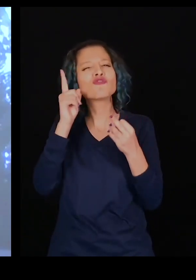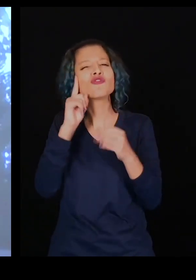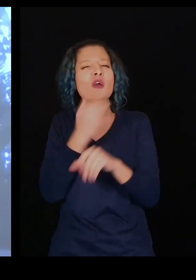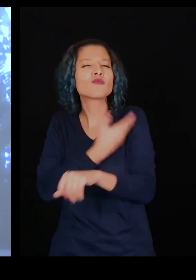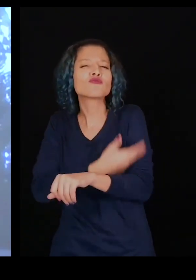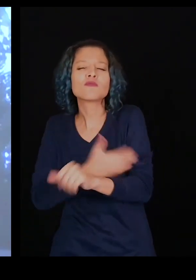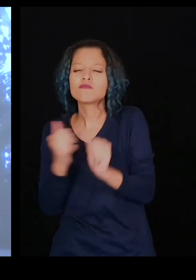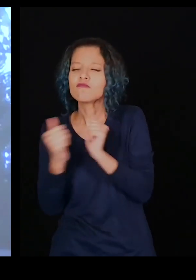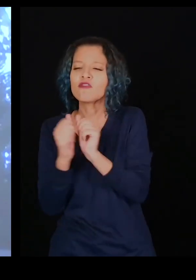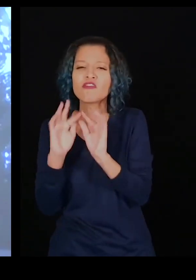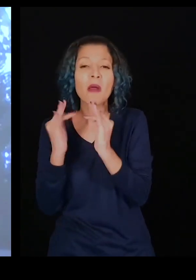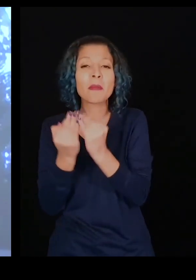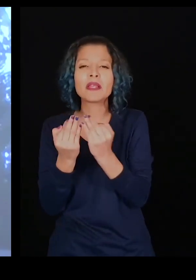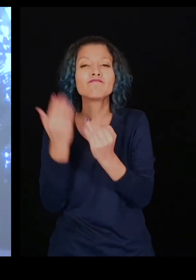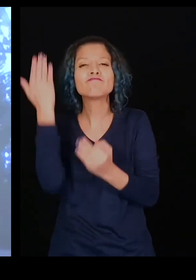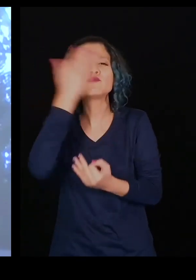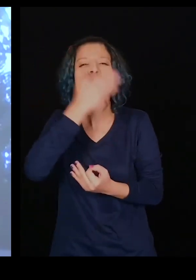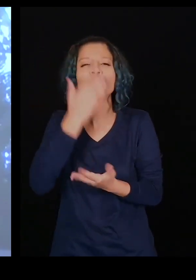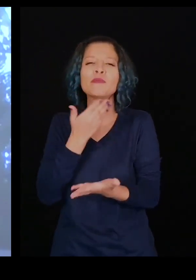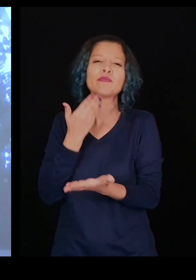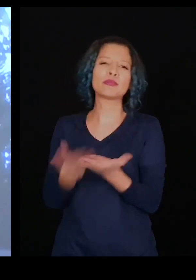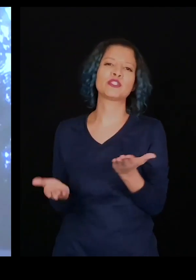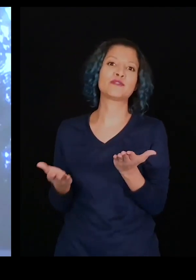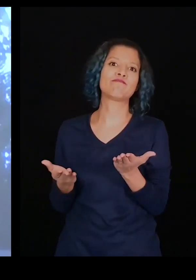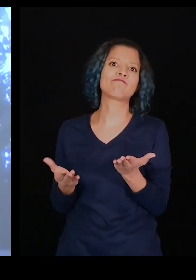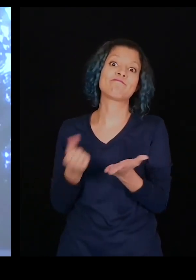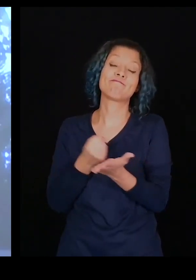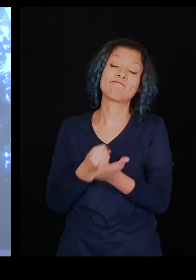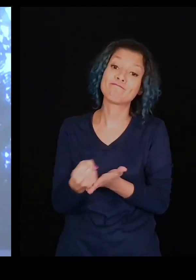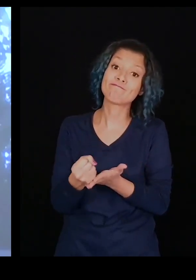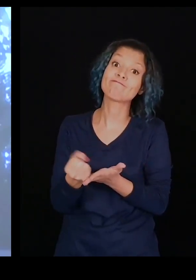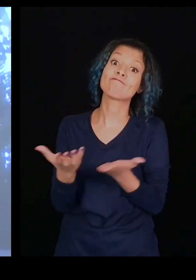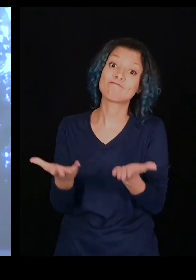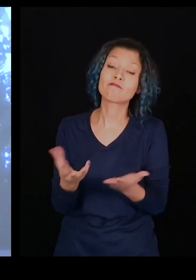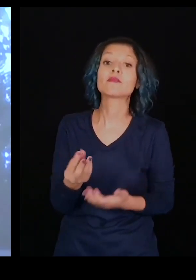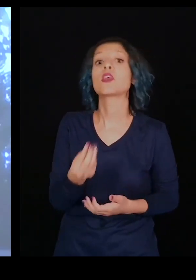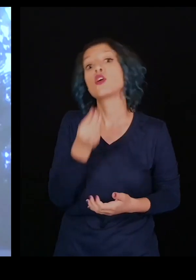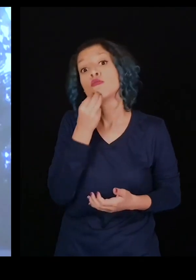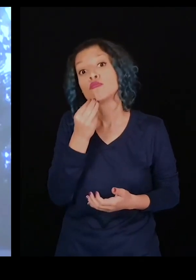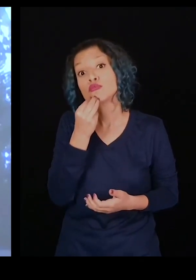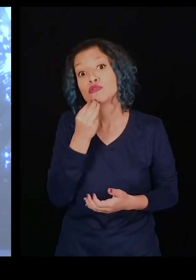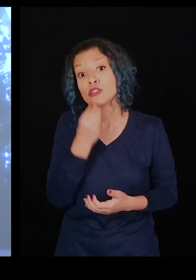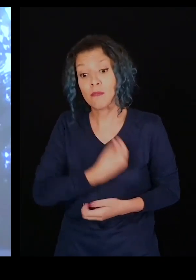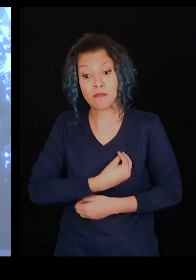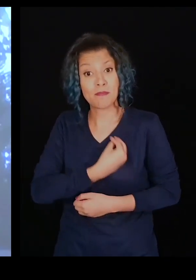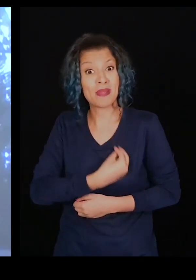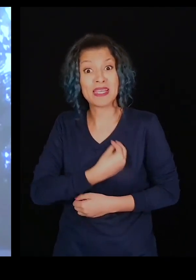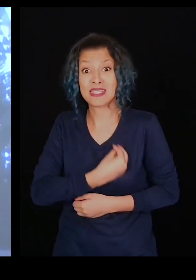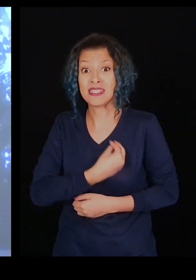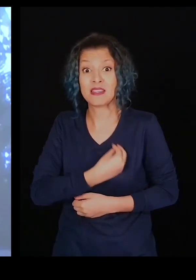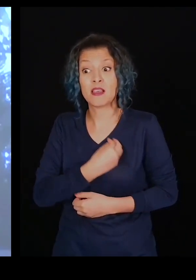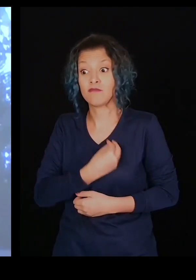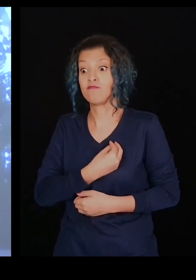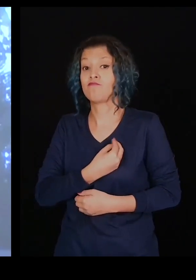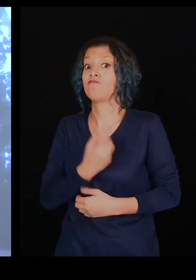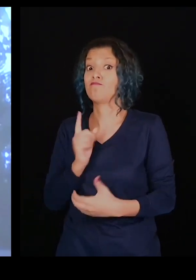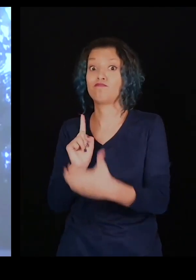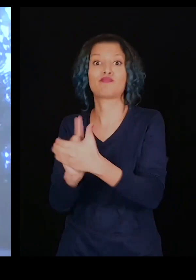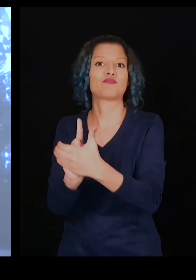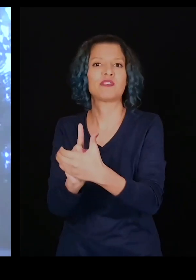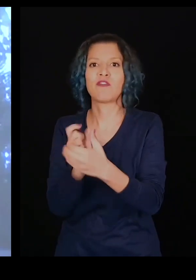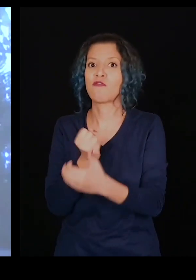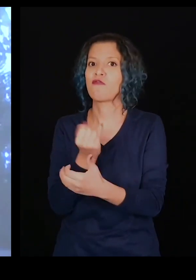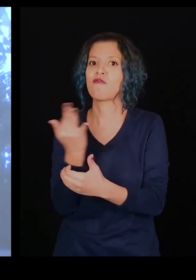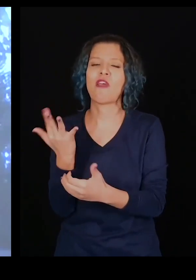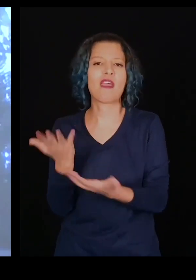eu deixei de ser presente em muitas coisas. Então, eu acho que essa dimensão pessoal